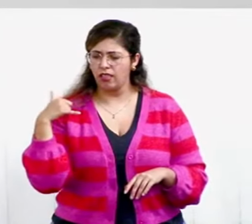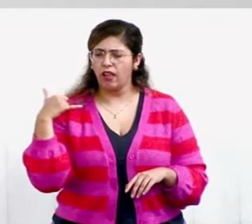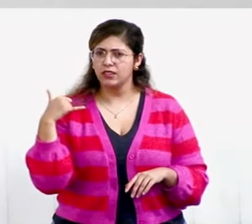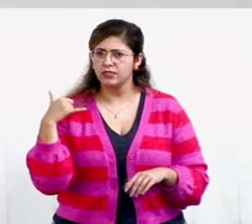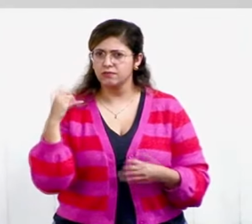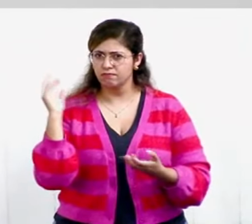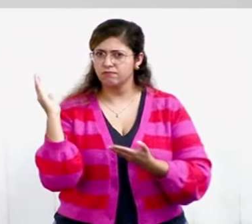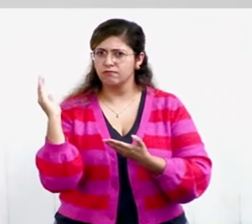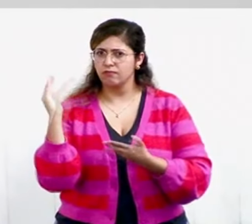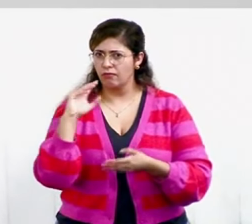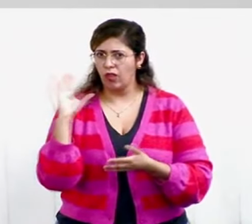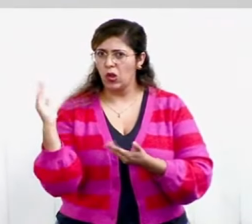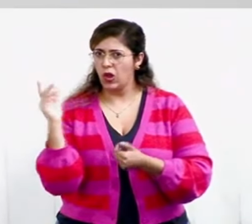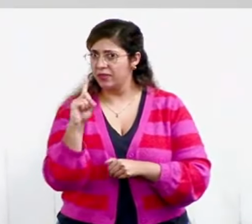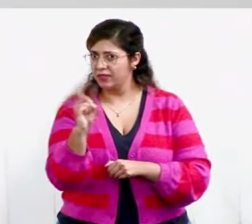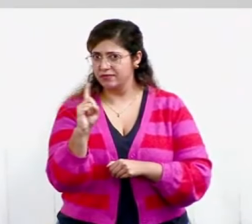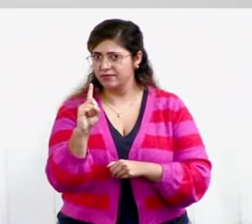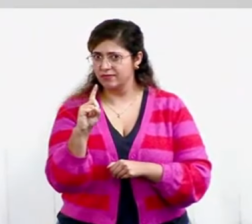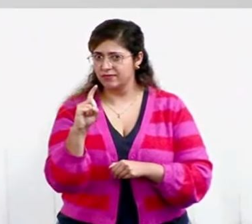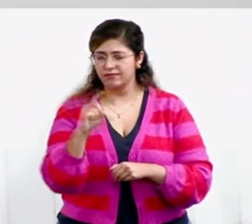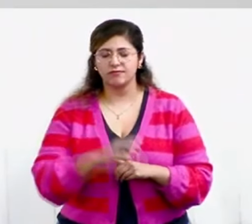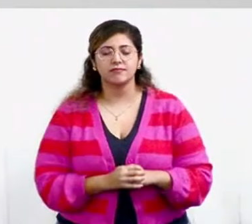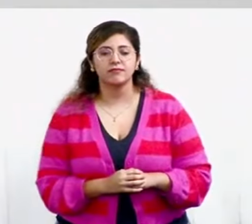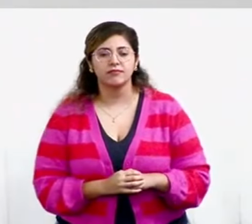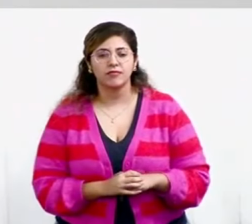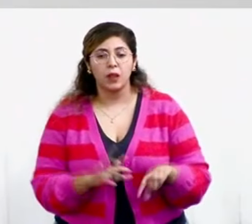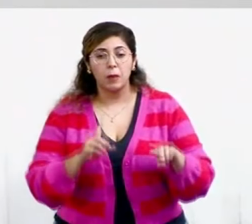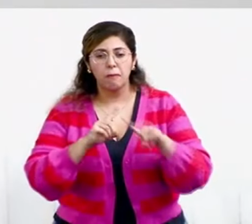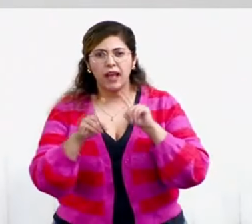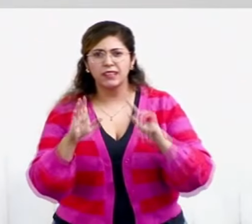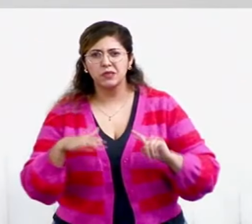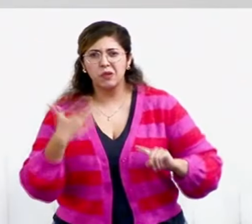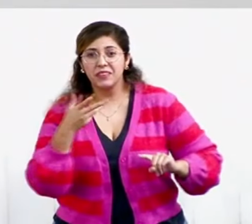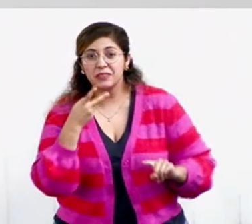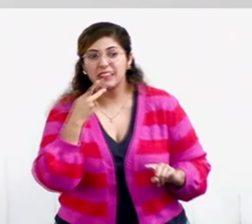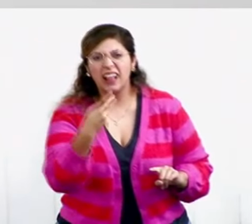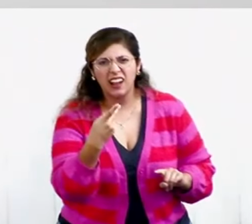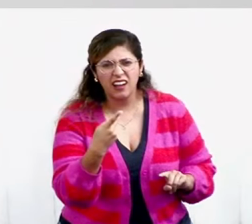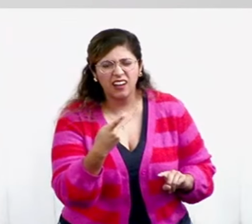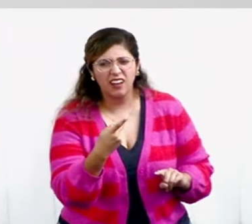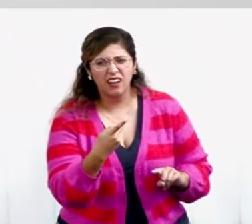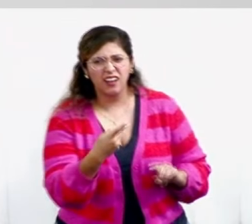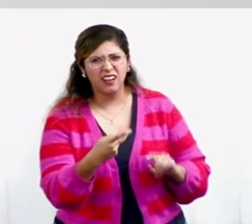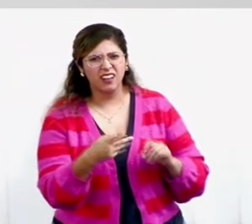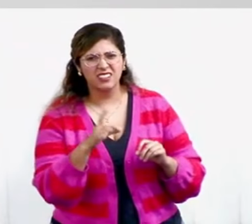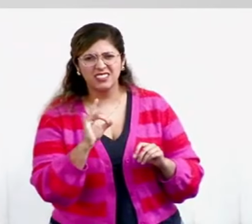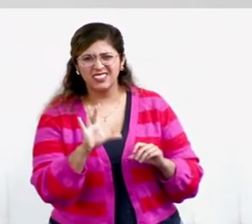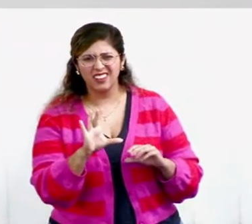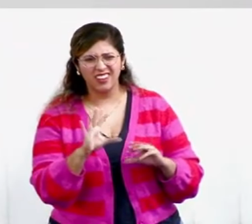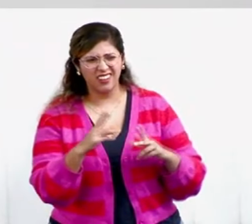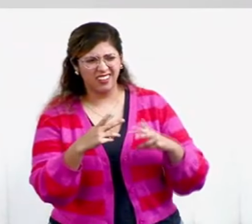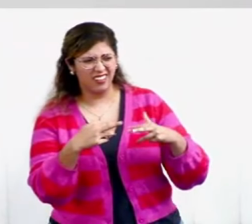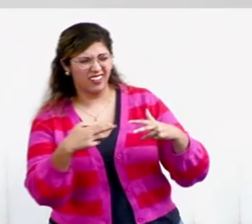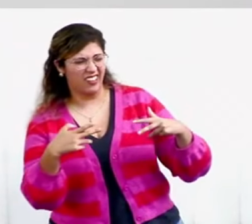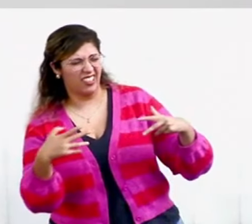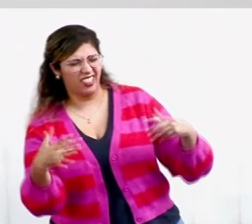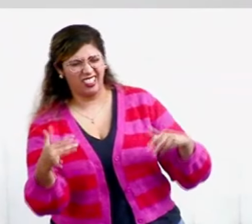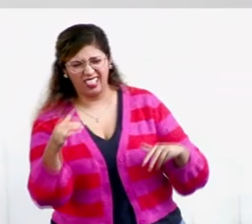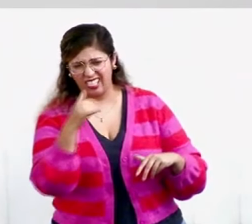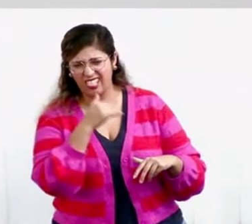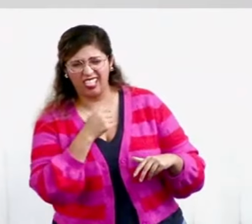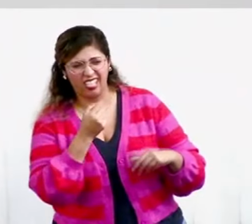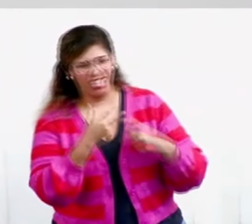mas que quando abre a boca só sai futilidade, e que você diz para